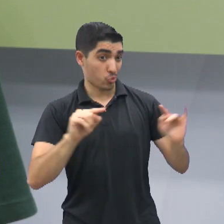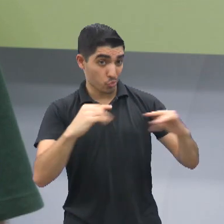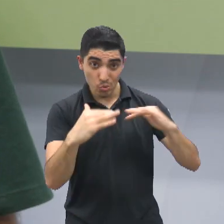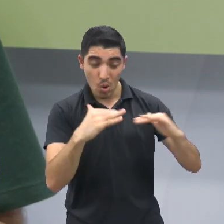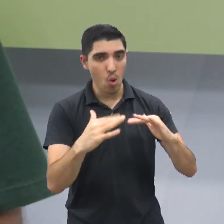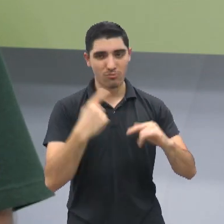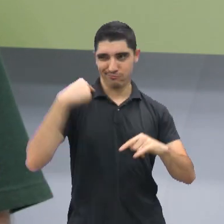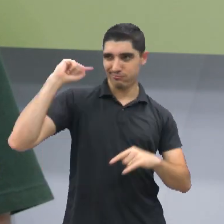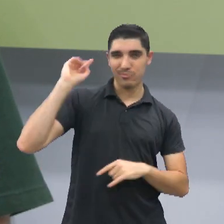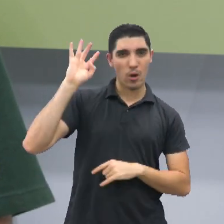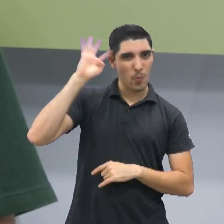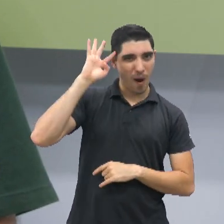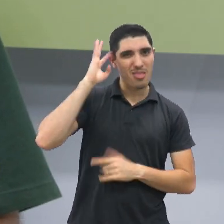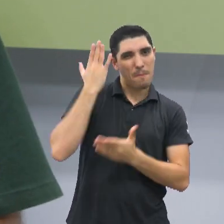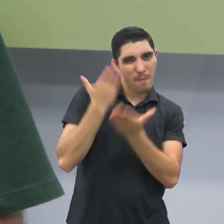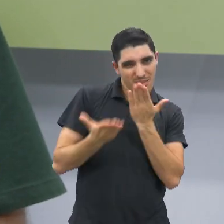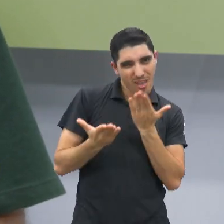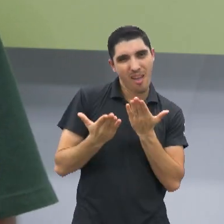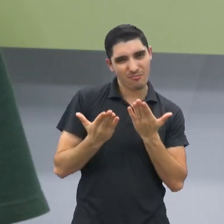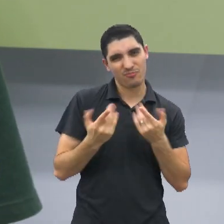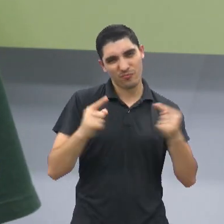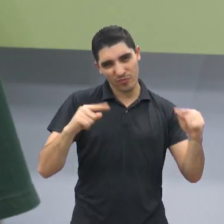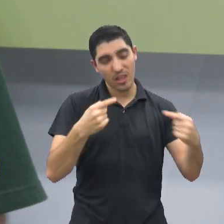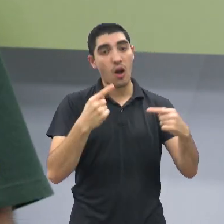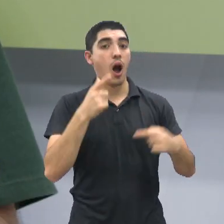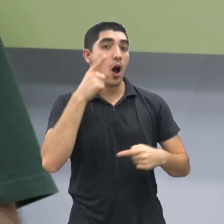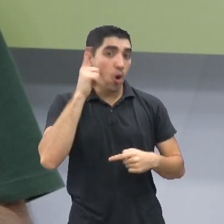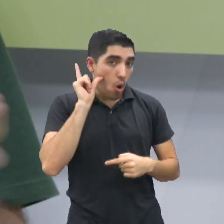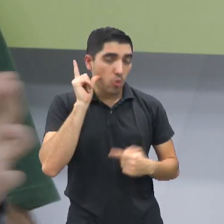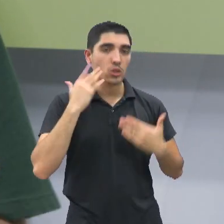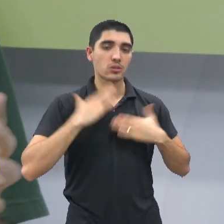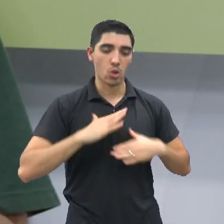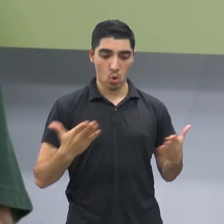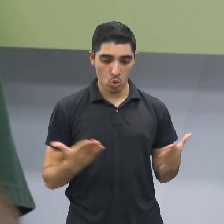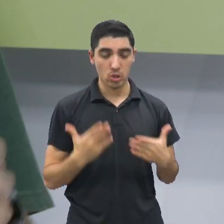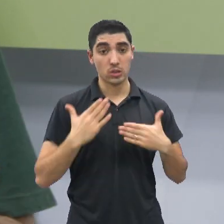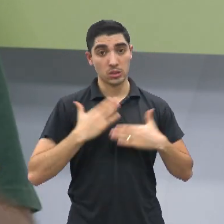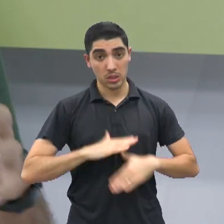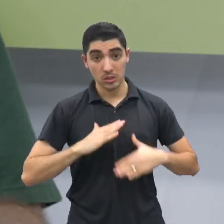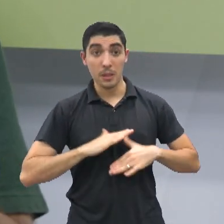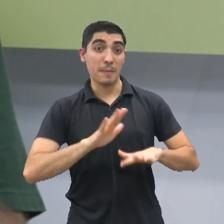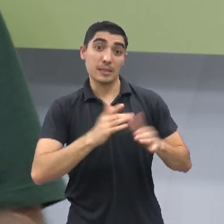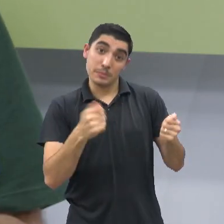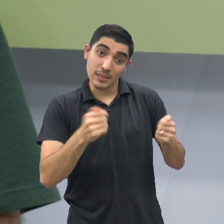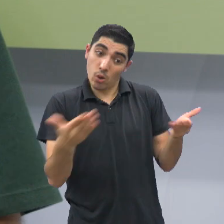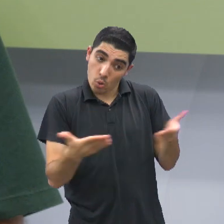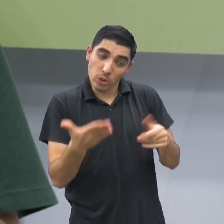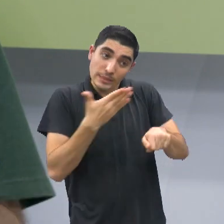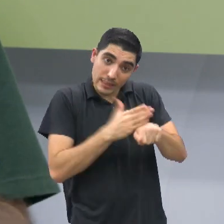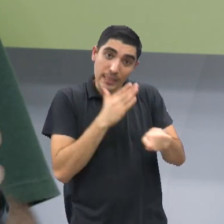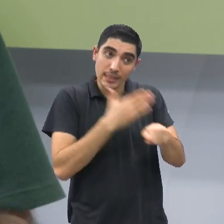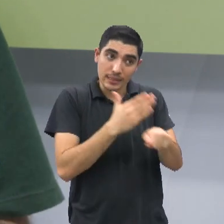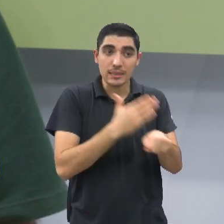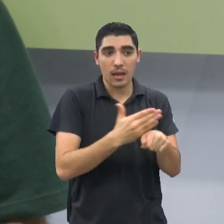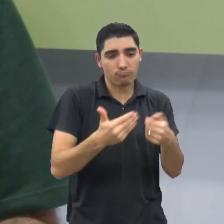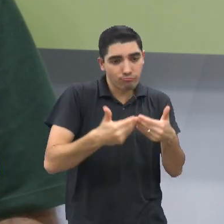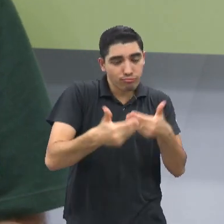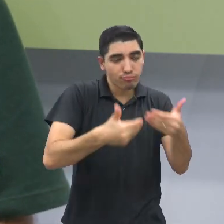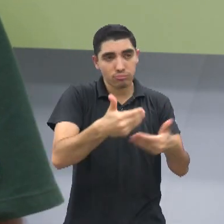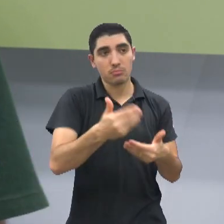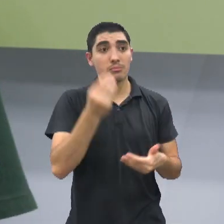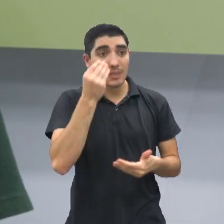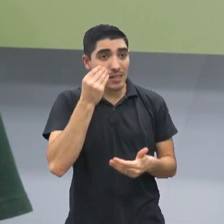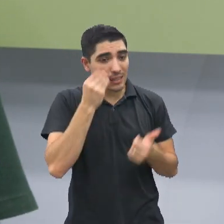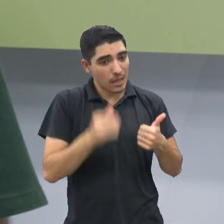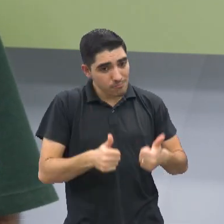na quarta eh descansa Descansou ontem descansa hoje mas também não descansa muito porque tem que treinar pelo menos né para fazer um apronto ali